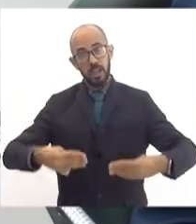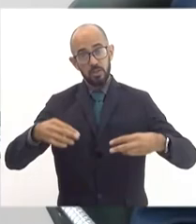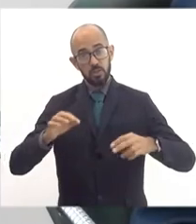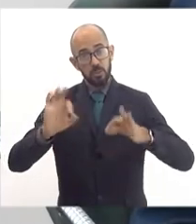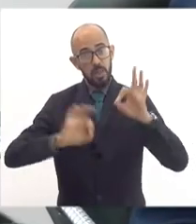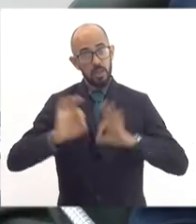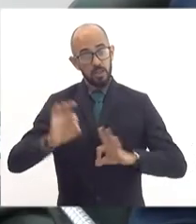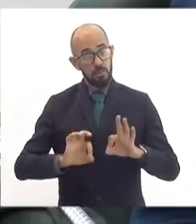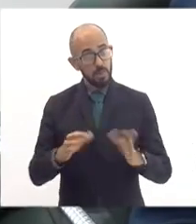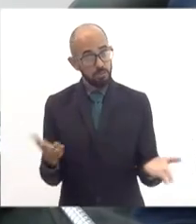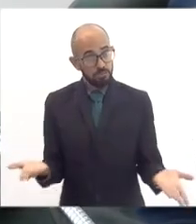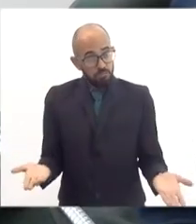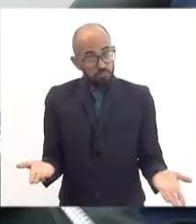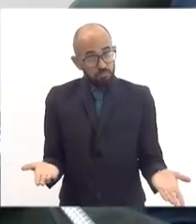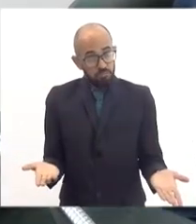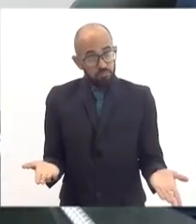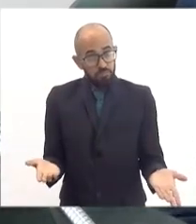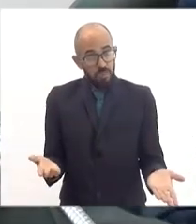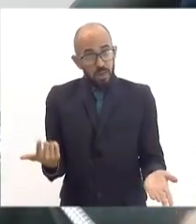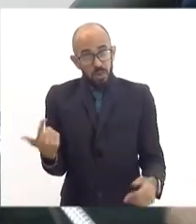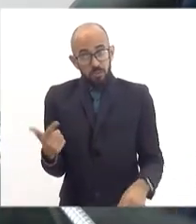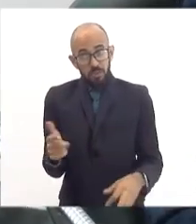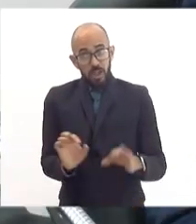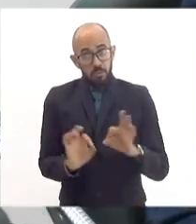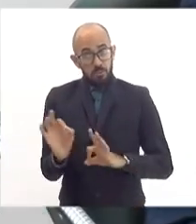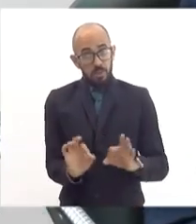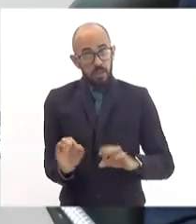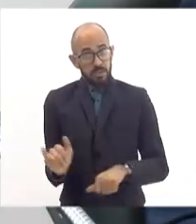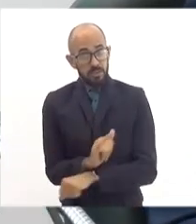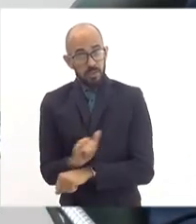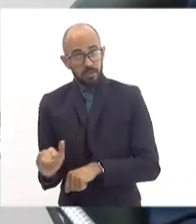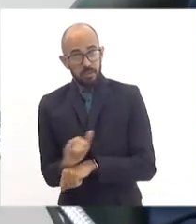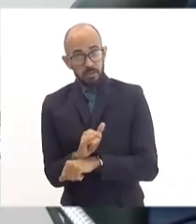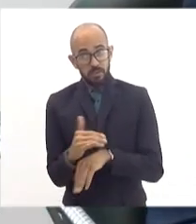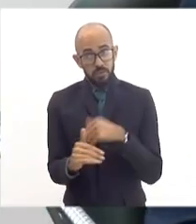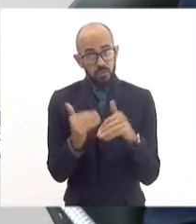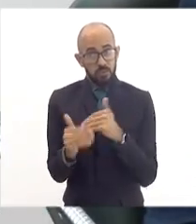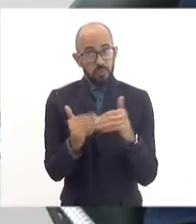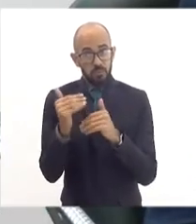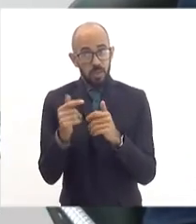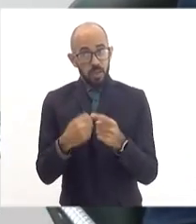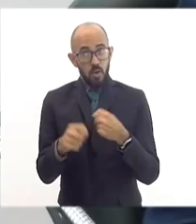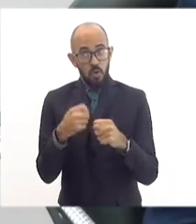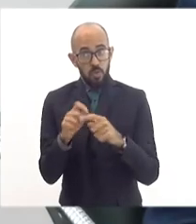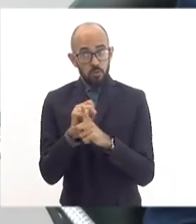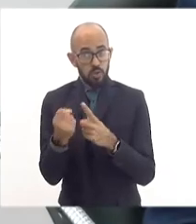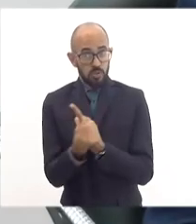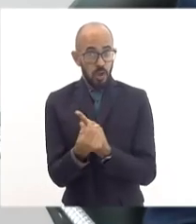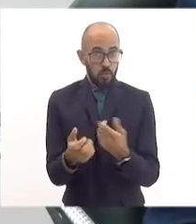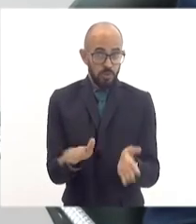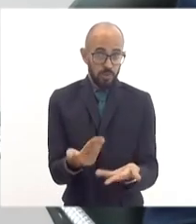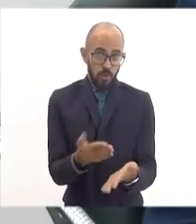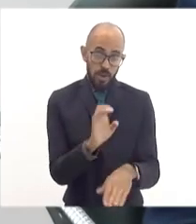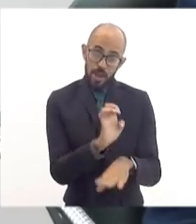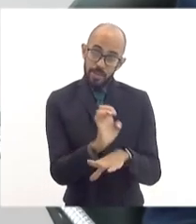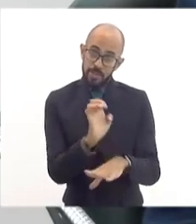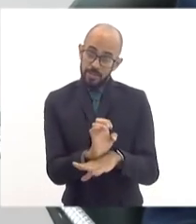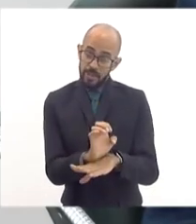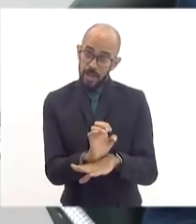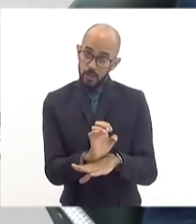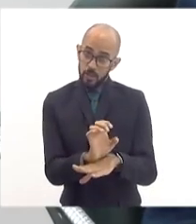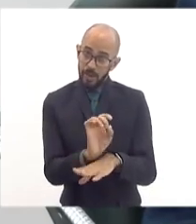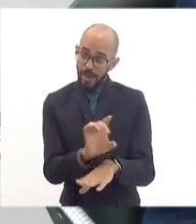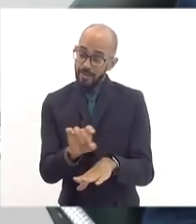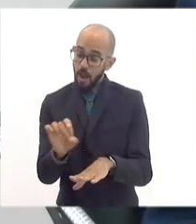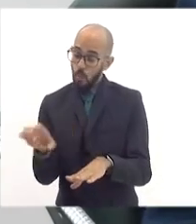E a União não tem Plano Estratégico de Desenvolvimento Econômico e Social, né? Então, cada Estado vai para um lado e a União vai para o